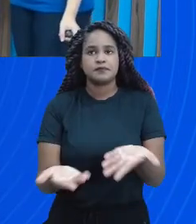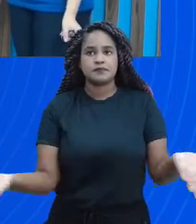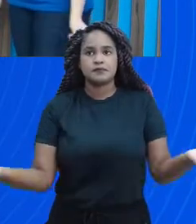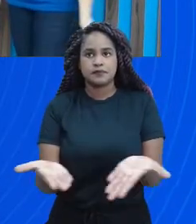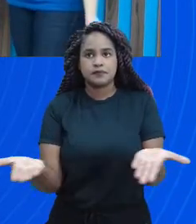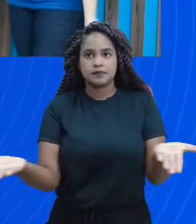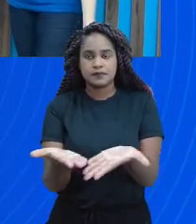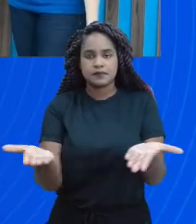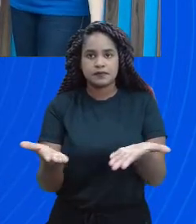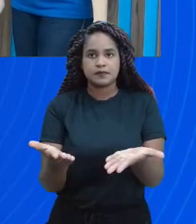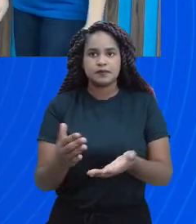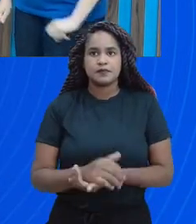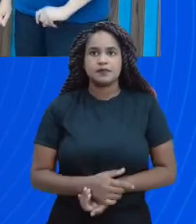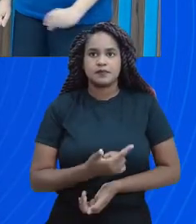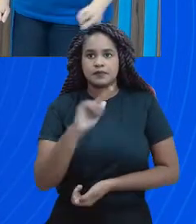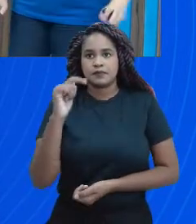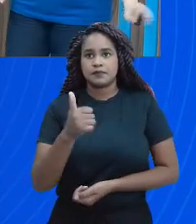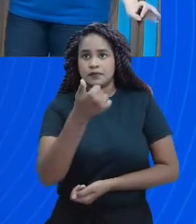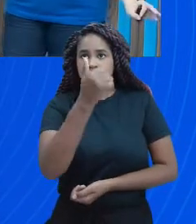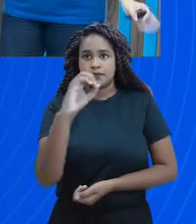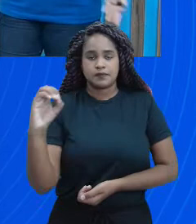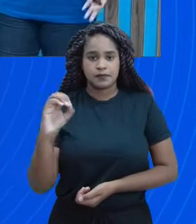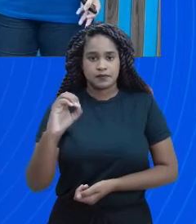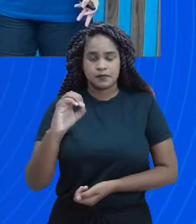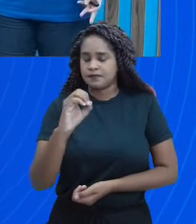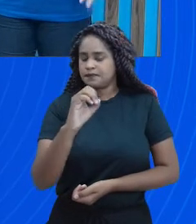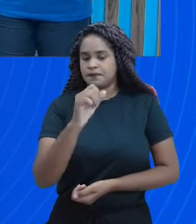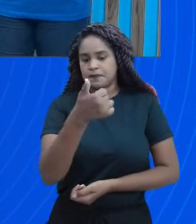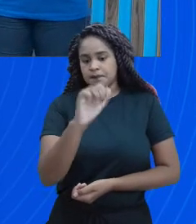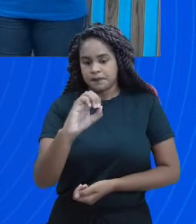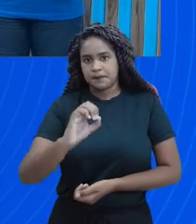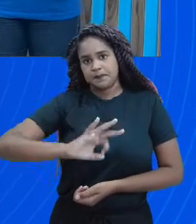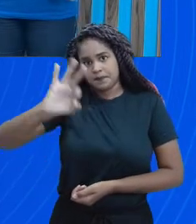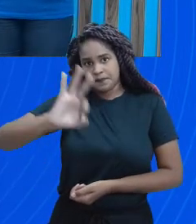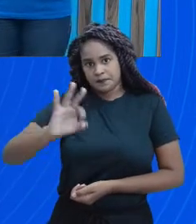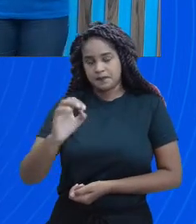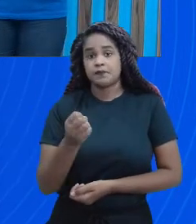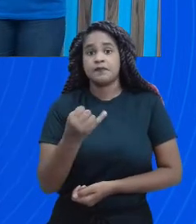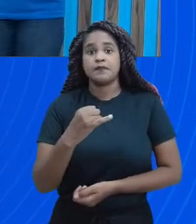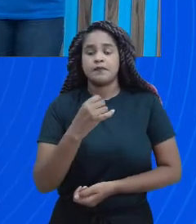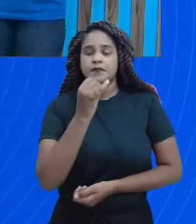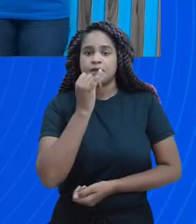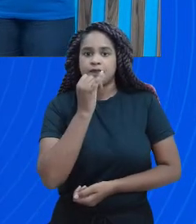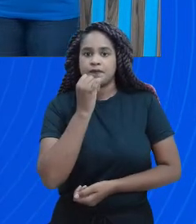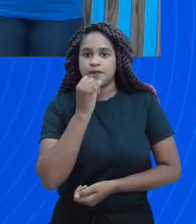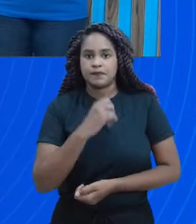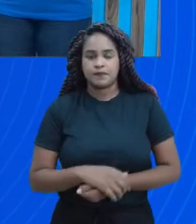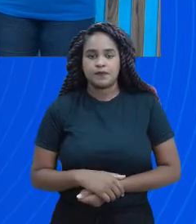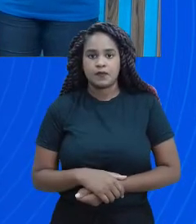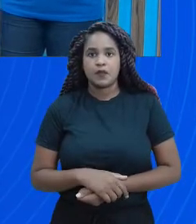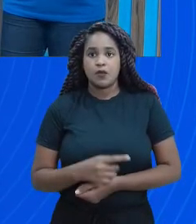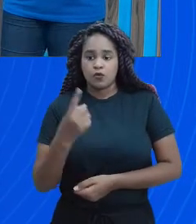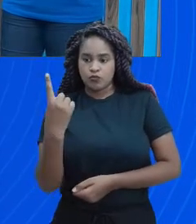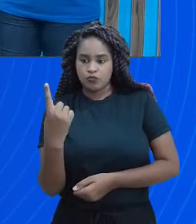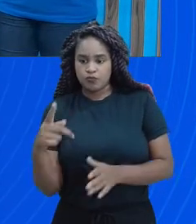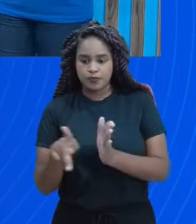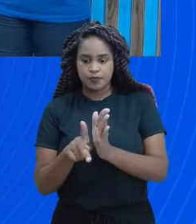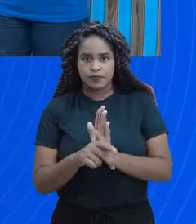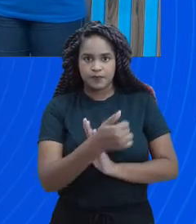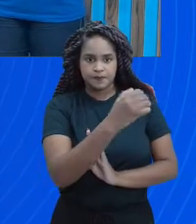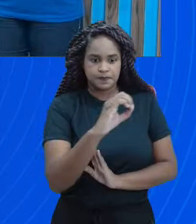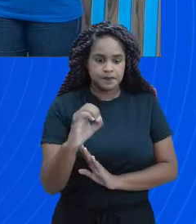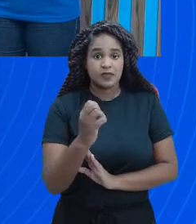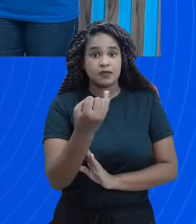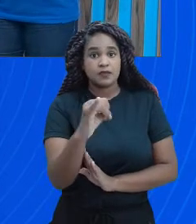outra aqui que está sinalizado. 10%. Então, vê, se eu acabei de pegar um pedaço das 100, se eu quero